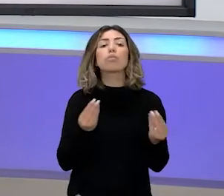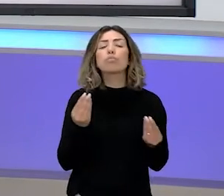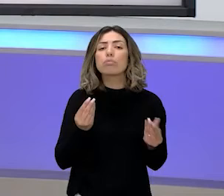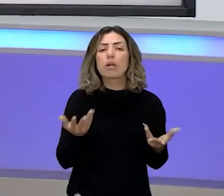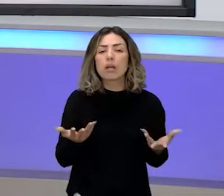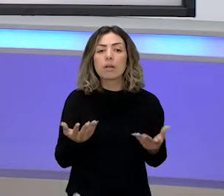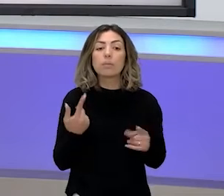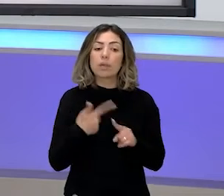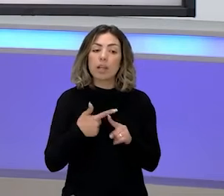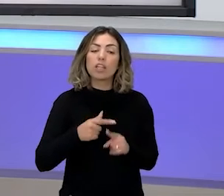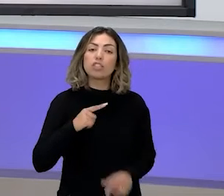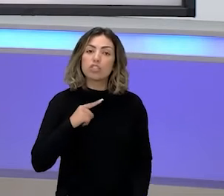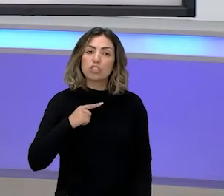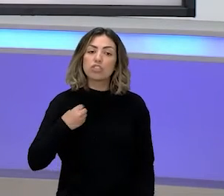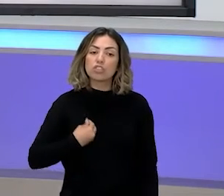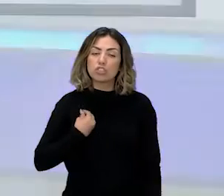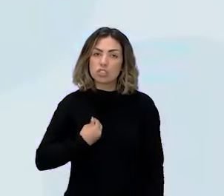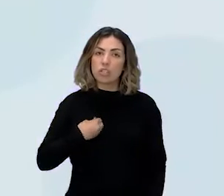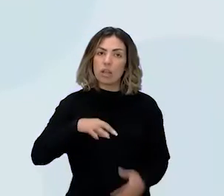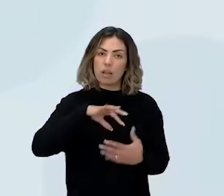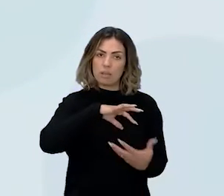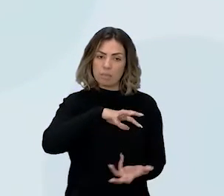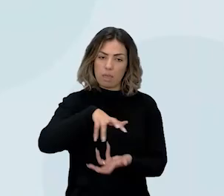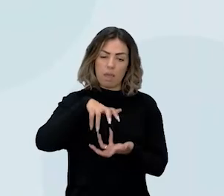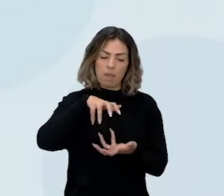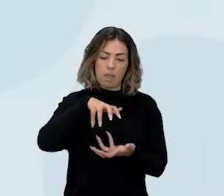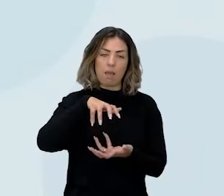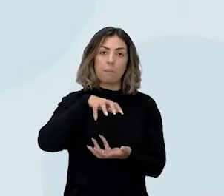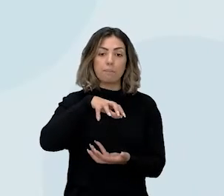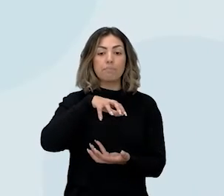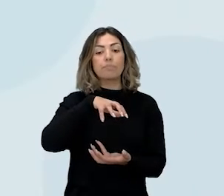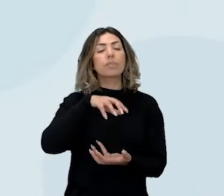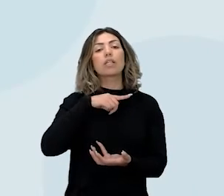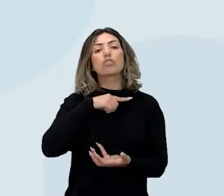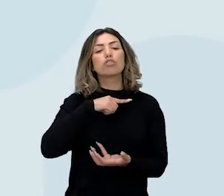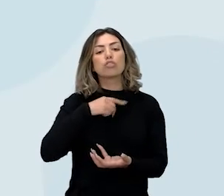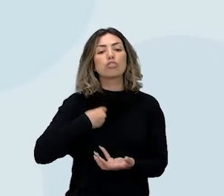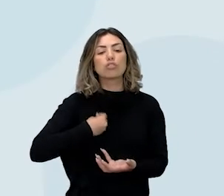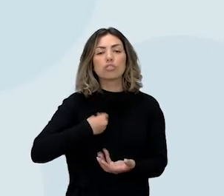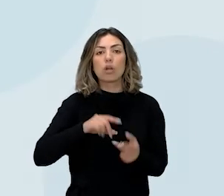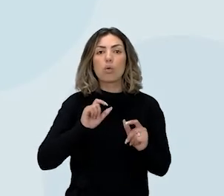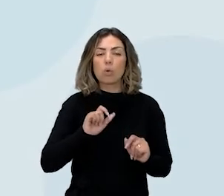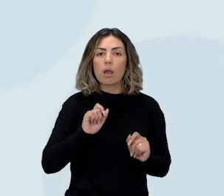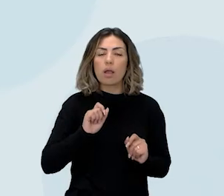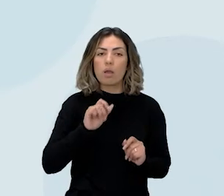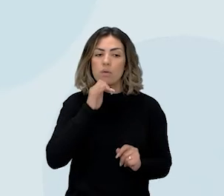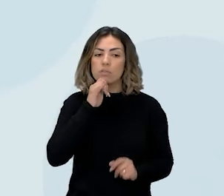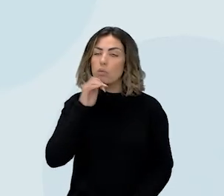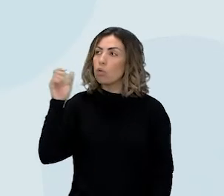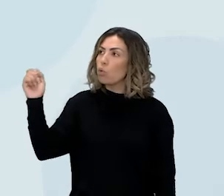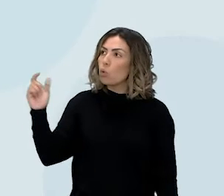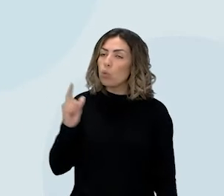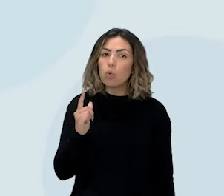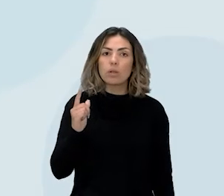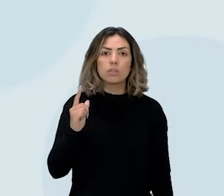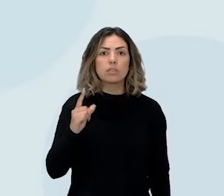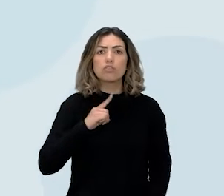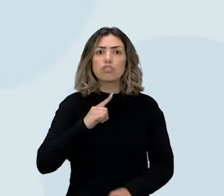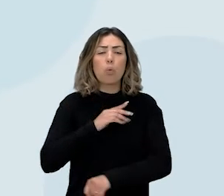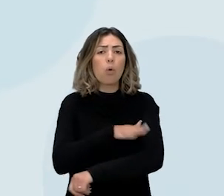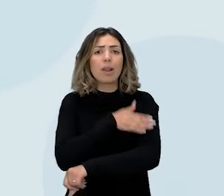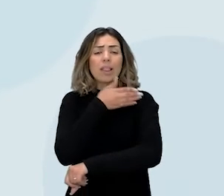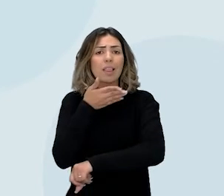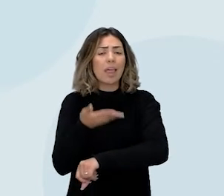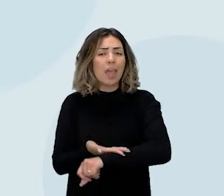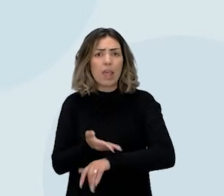quero? Existe um lugar aí na Terra onde a incidência de luz acontece o ano todo,